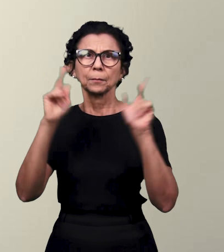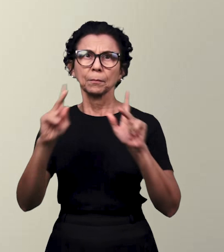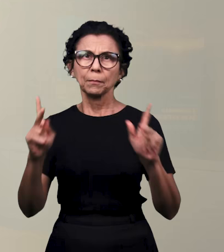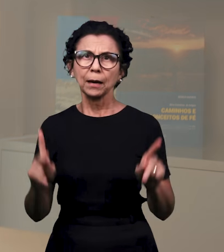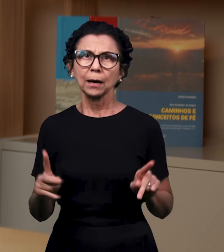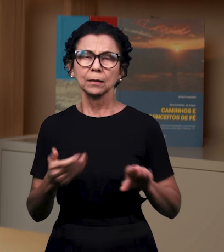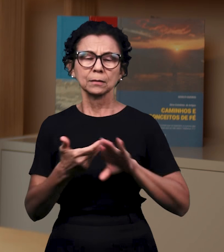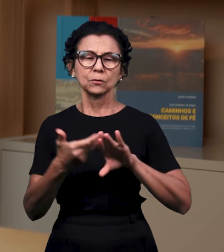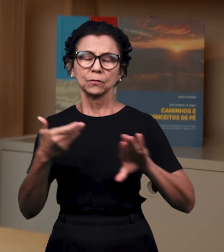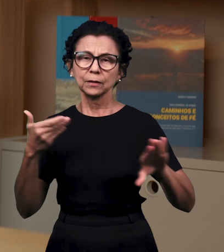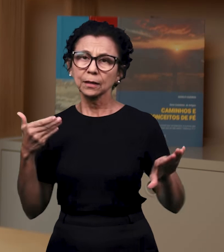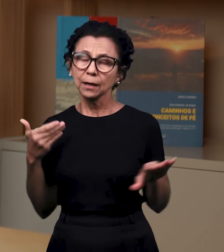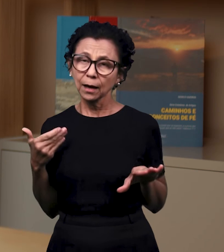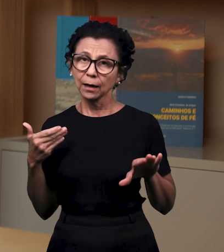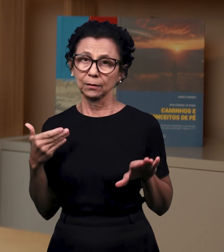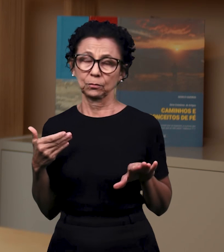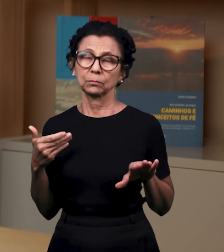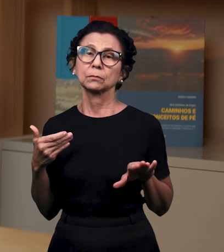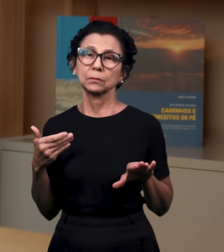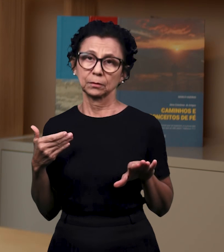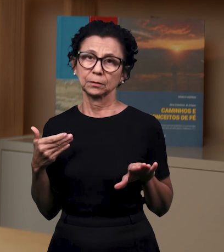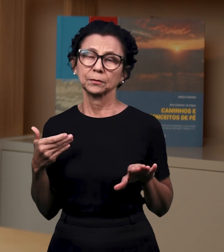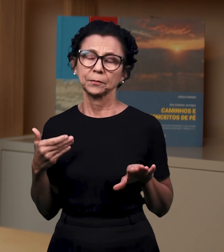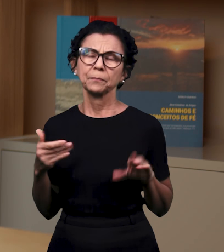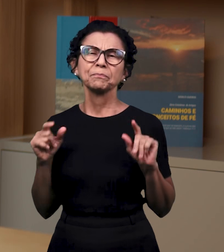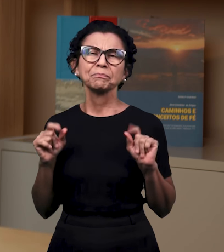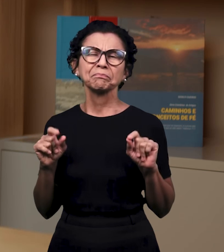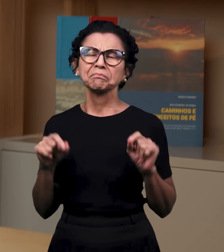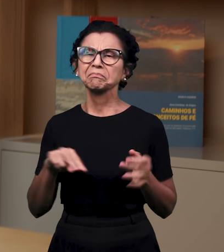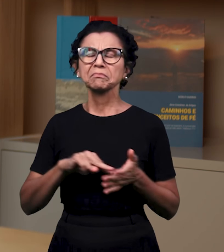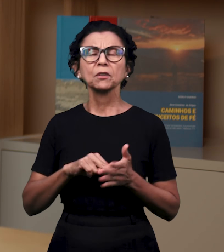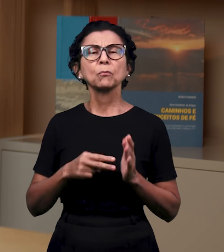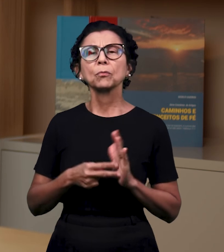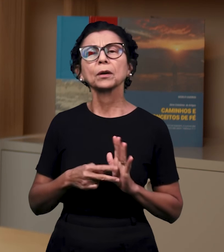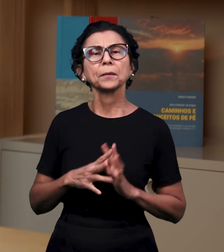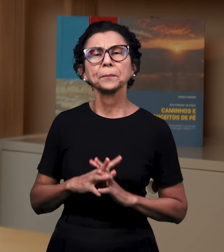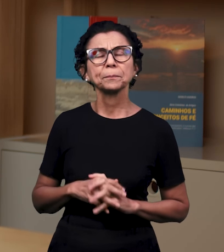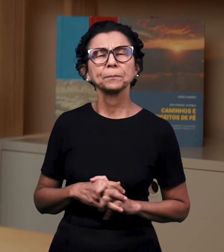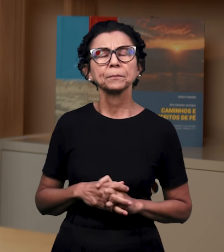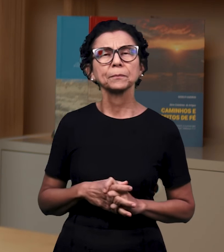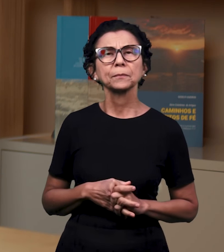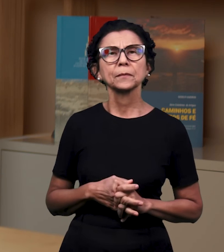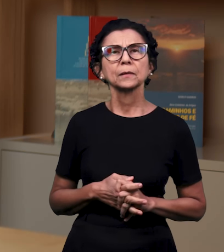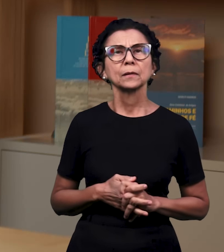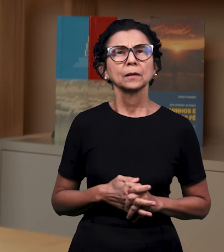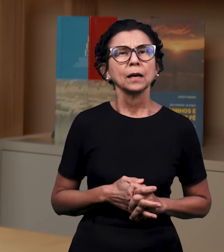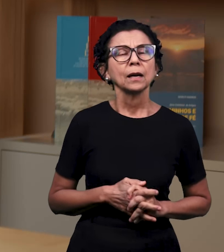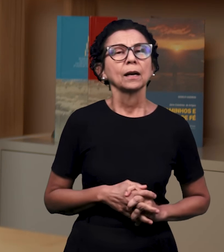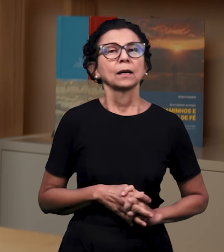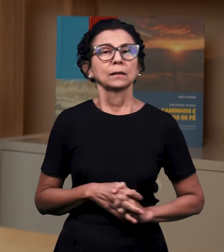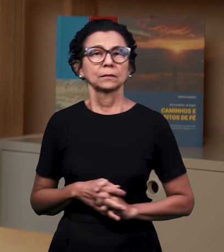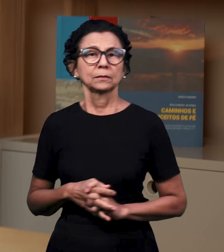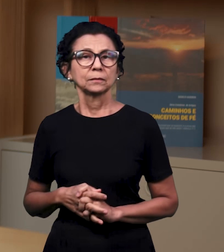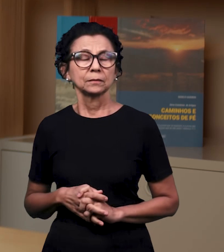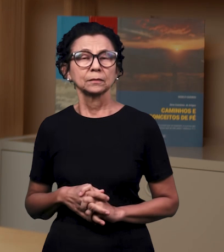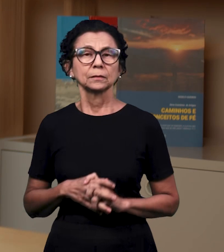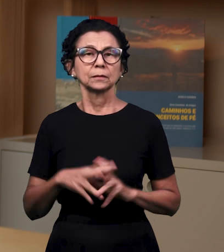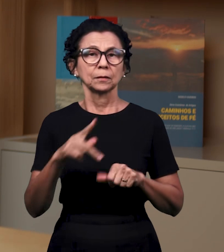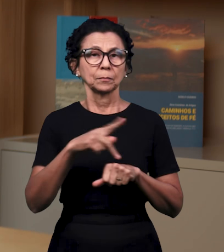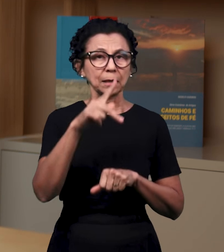Deus. Então, por que nós alcançamos esse entendimento, né? De que Jesus é a nossa Páscoa, morreu por